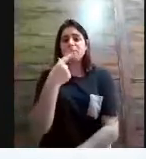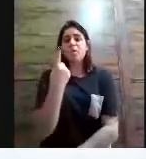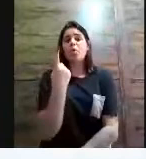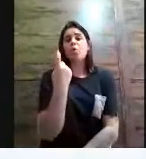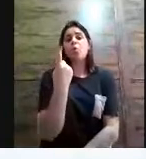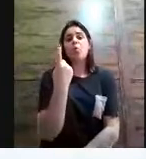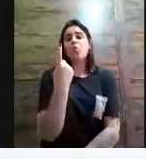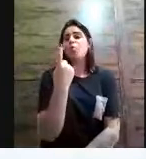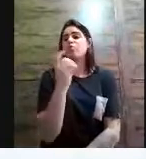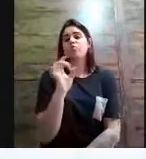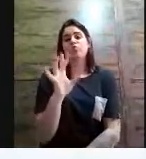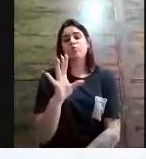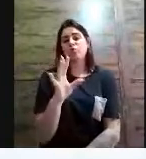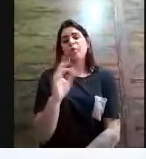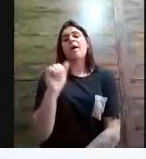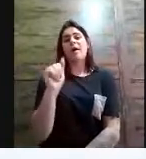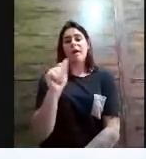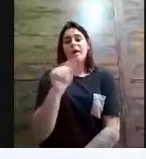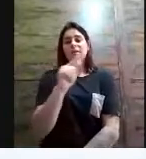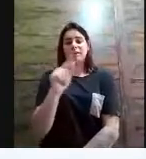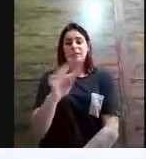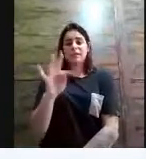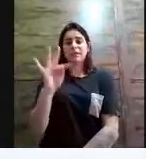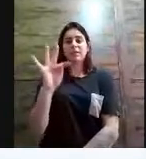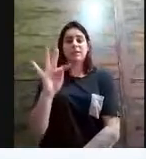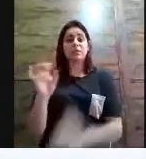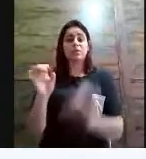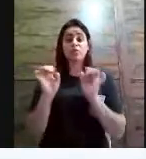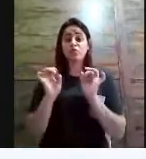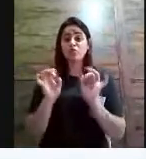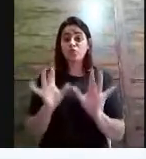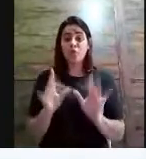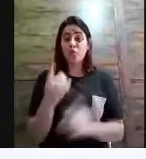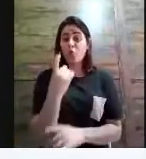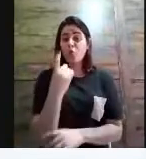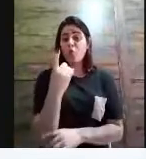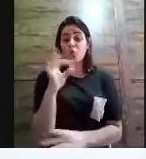servisse o AZT. Todos os outros, depois, foram